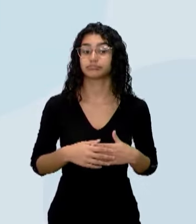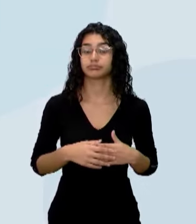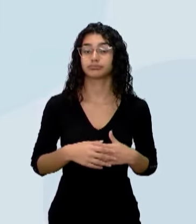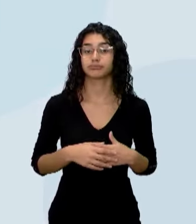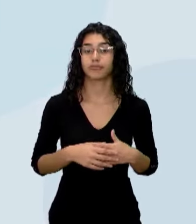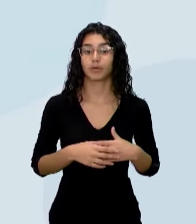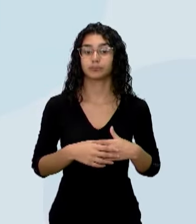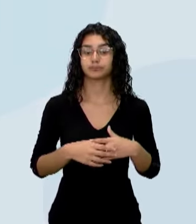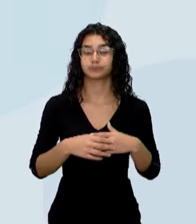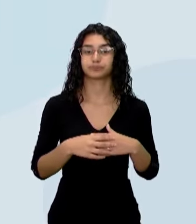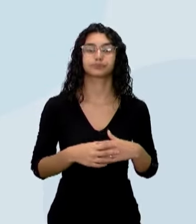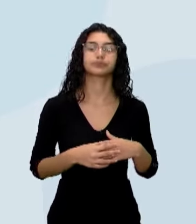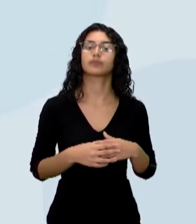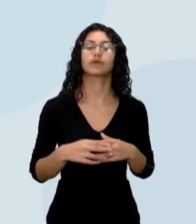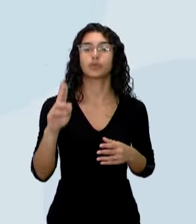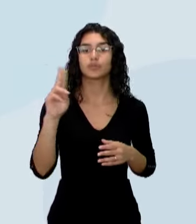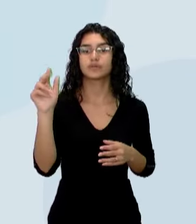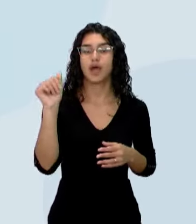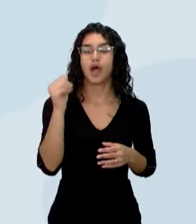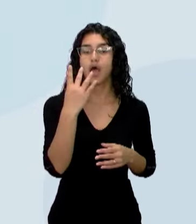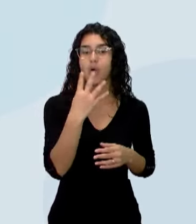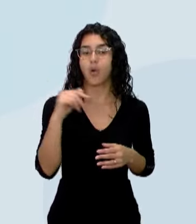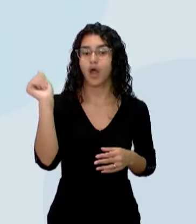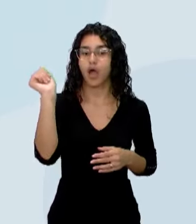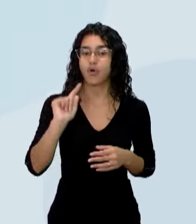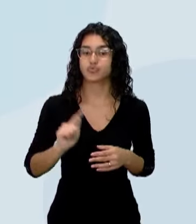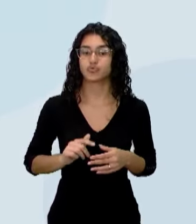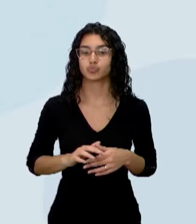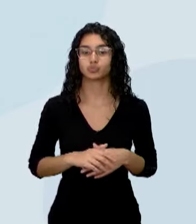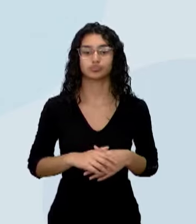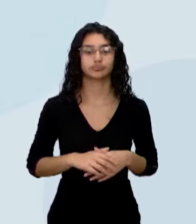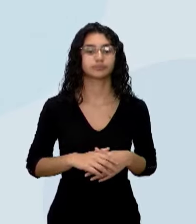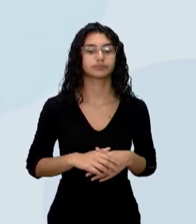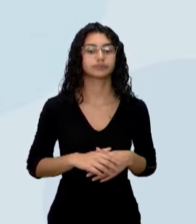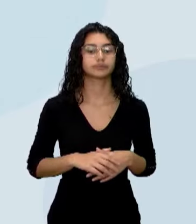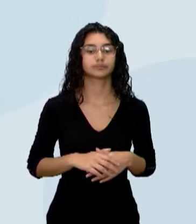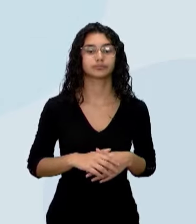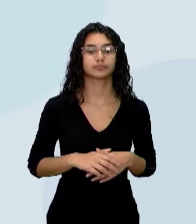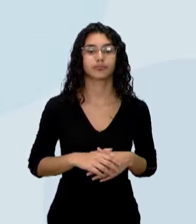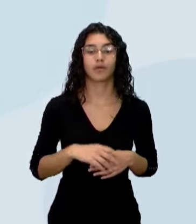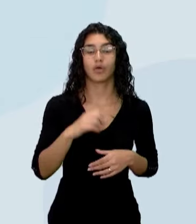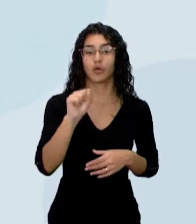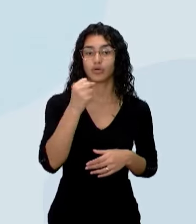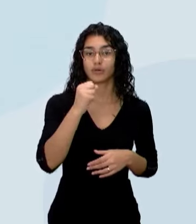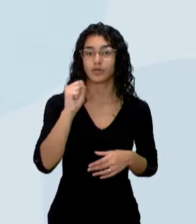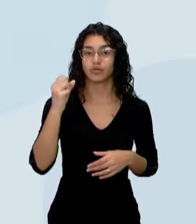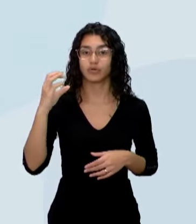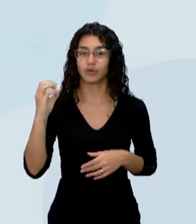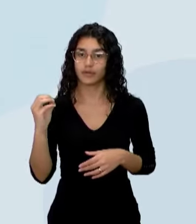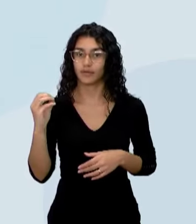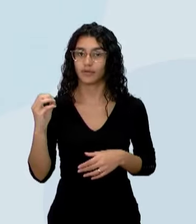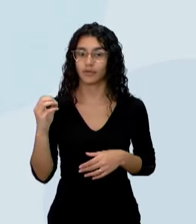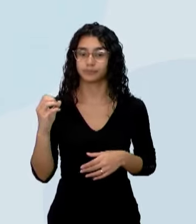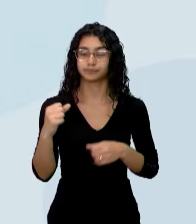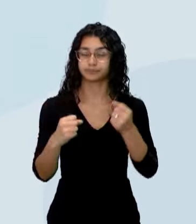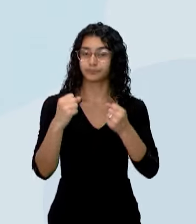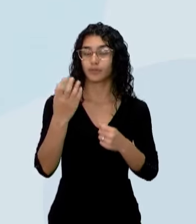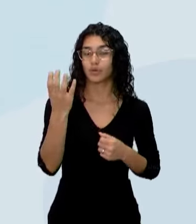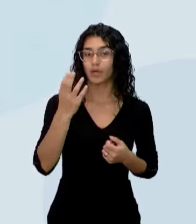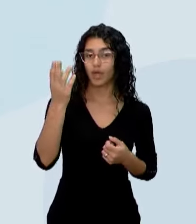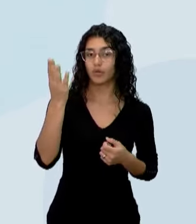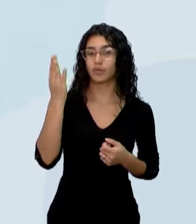Ó? Vou pintar aqui de azulzinho. Ó. Eu pintei, apareceu, ó, o 880 carros. E eu quero saber